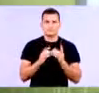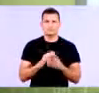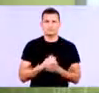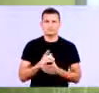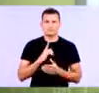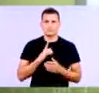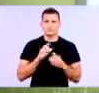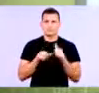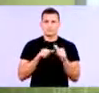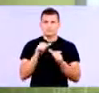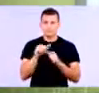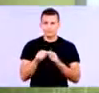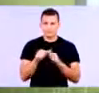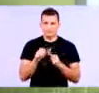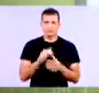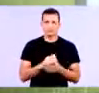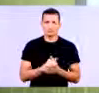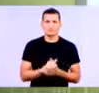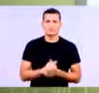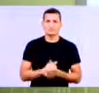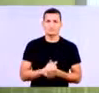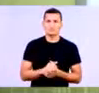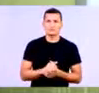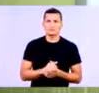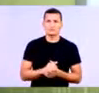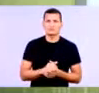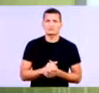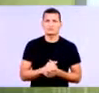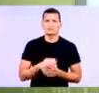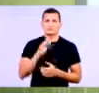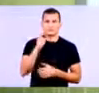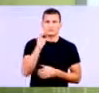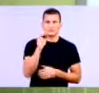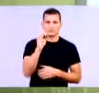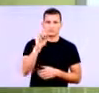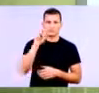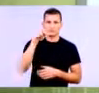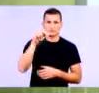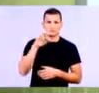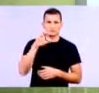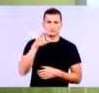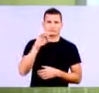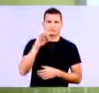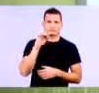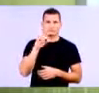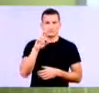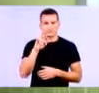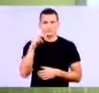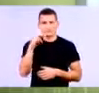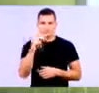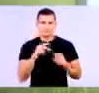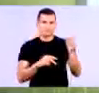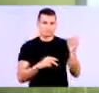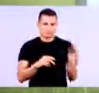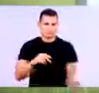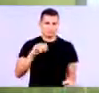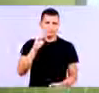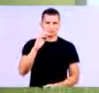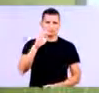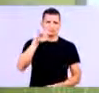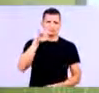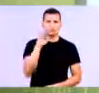Existem mudanças da forma do fornecedor, que você vai lidar com ele, do teu cliente. Isso